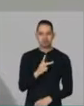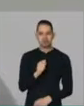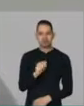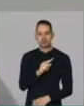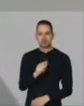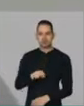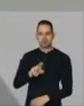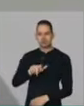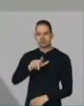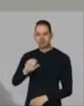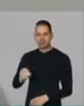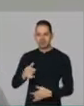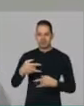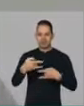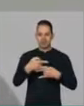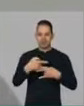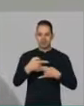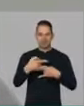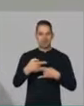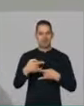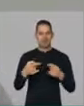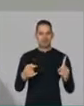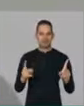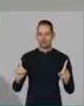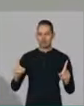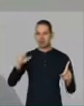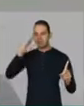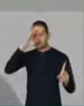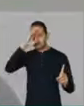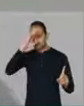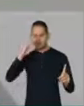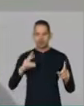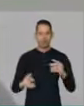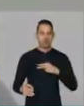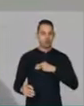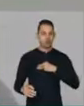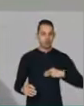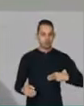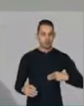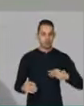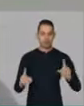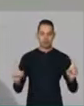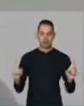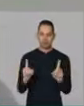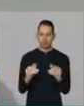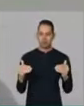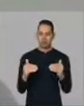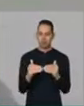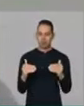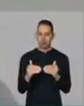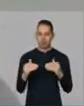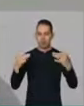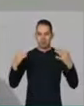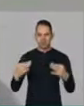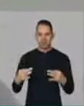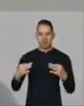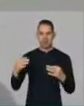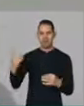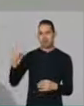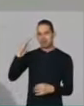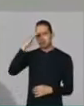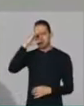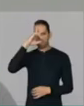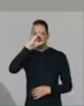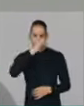ele concordava com o presidente da República, né, que se submetia de forma tão subjugada às ordens do presidente